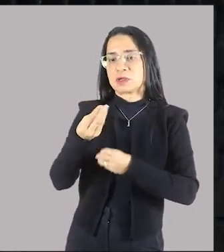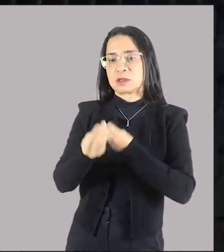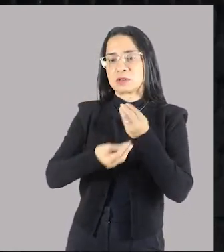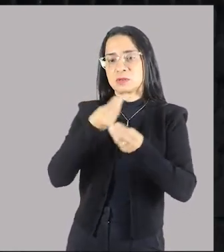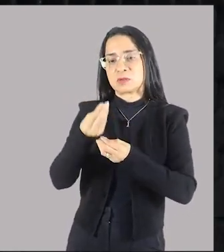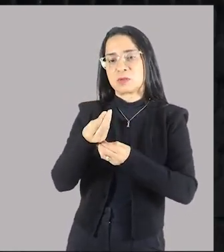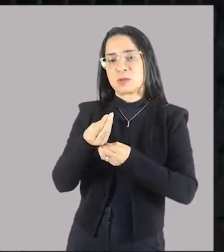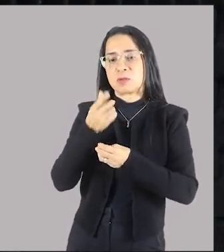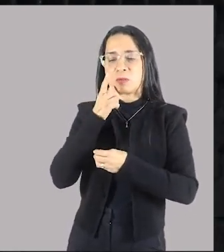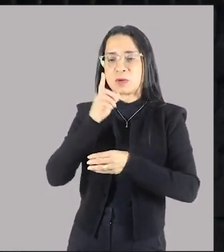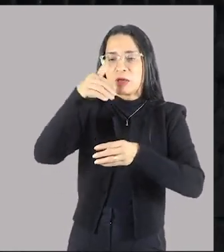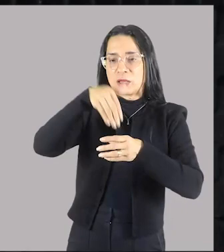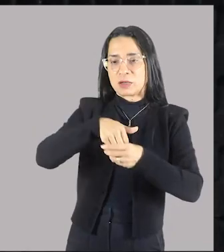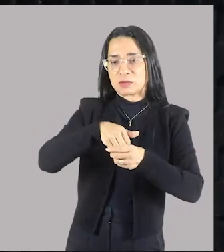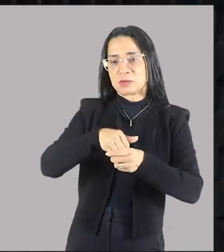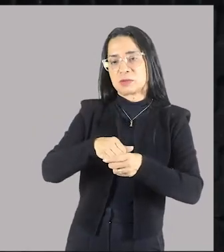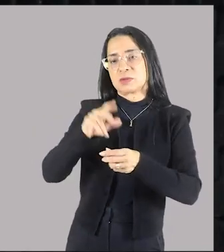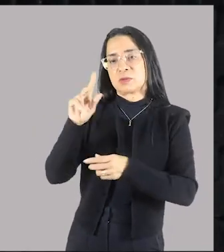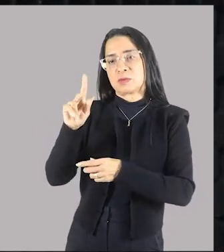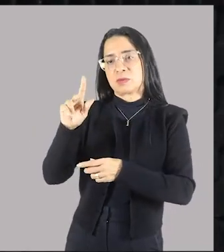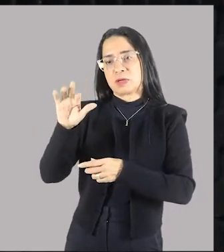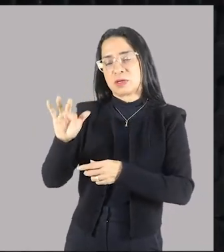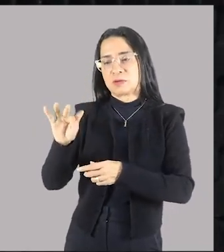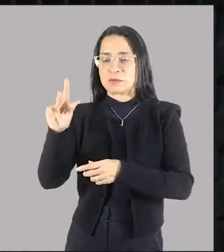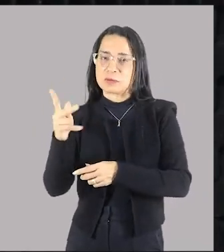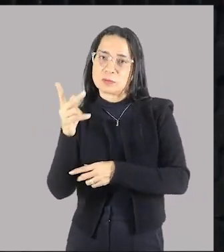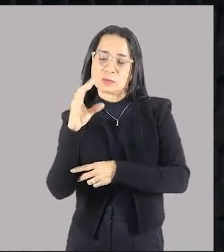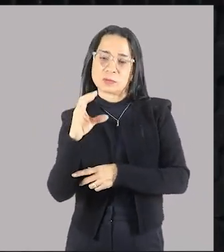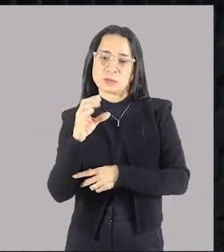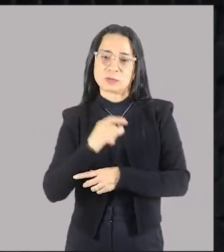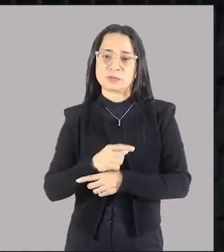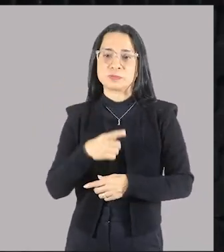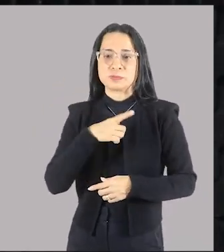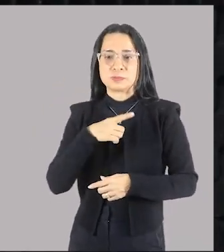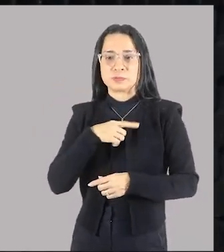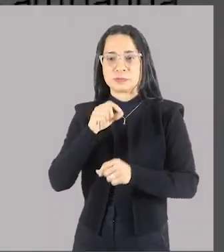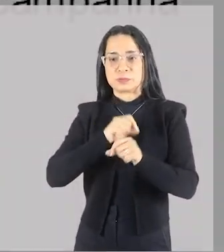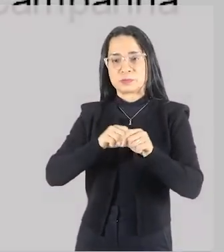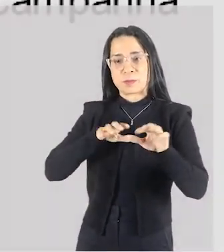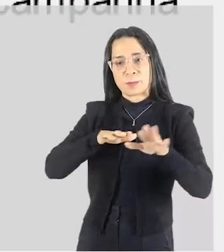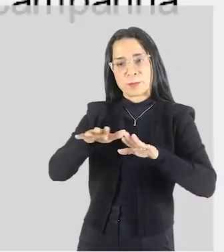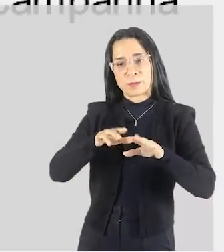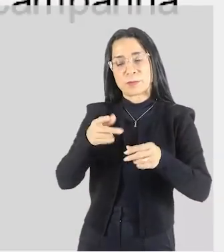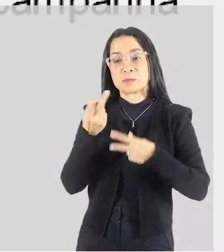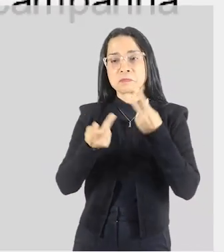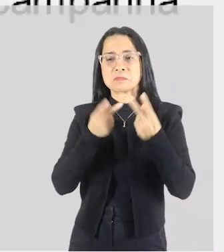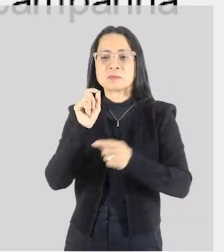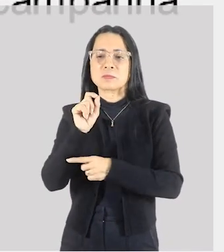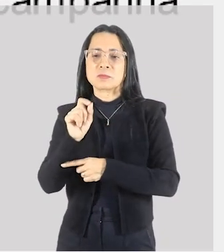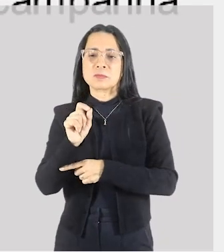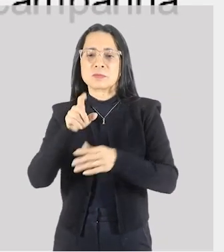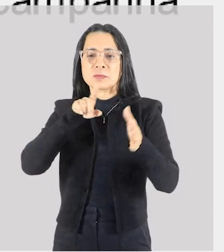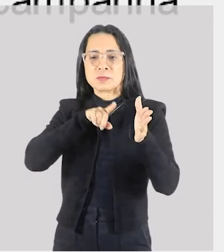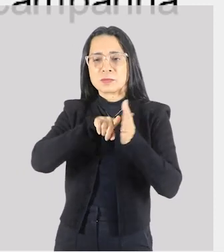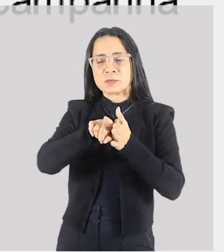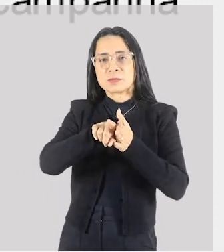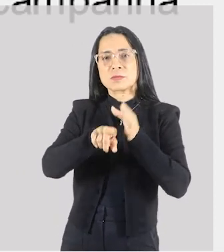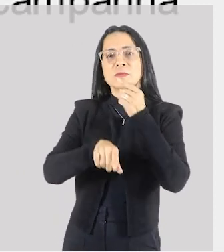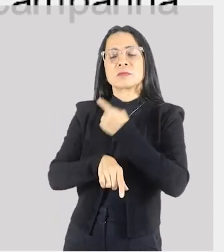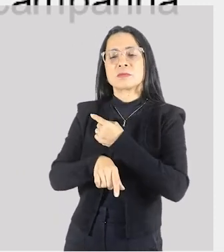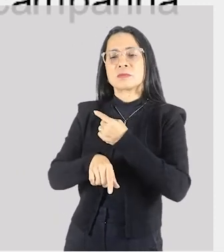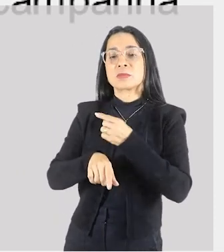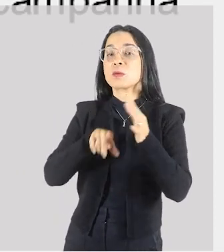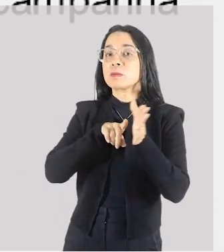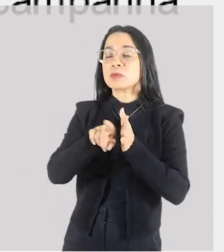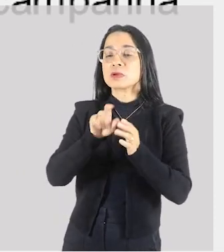por Fernando Henrique Cardoso, certo? E aqui nós temos um movimento que ele diz o seguinte: há uma questão que ele fala o seguinte: o movimento dos caras pintados, que é o